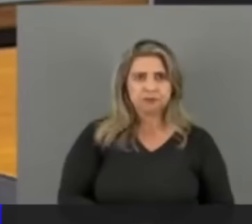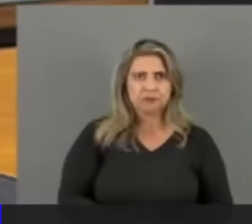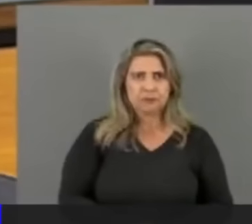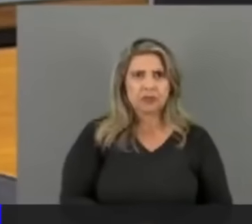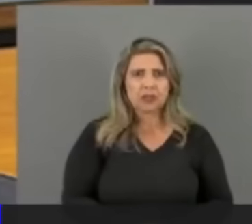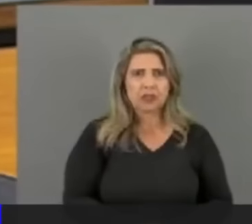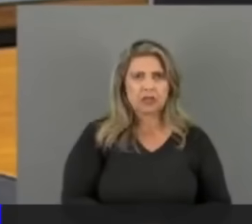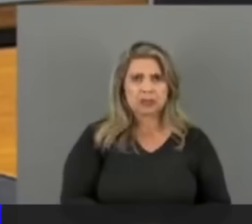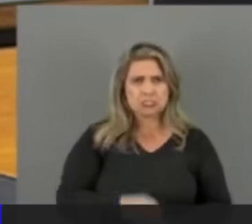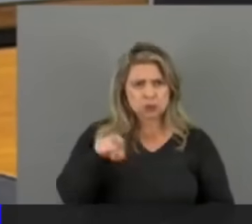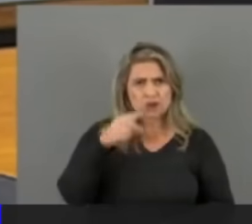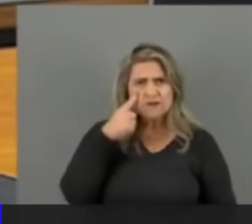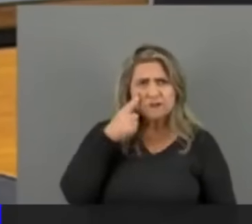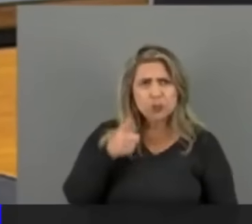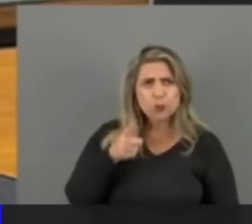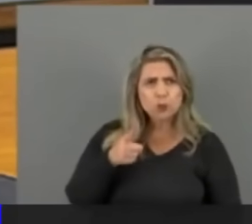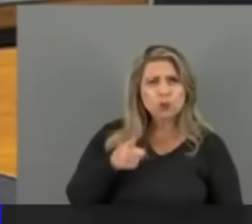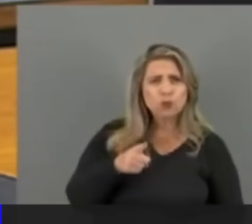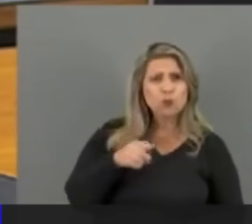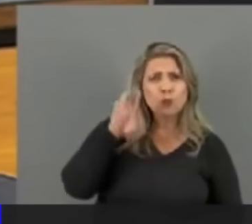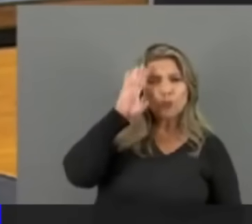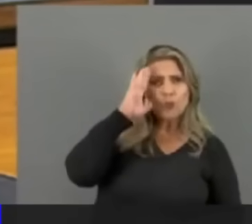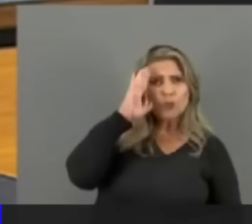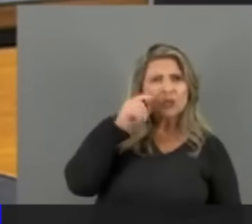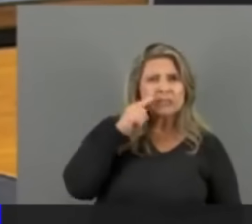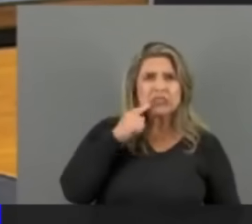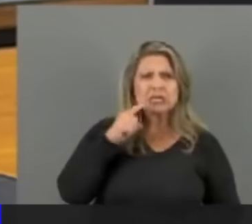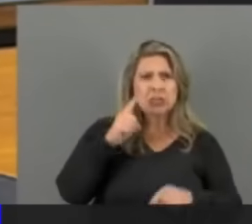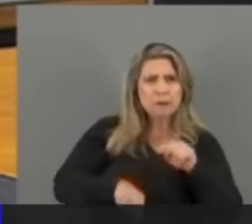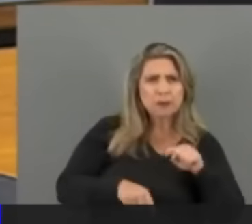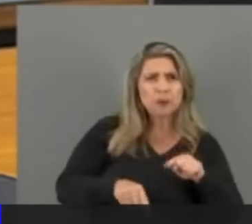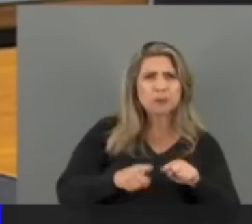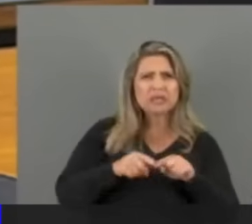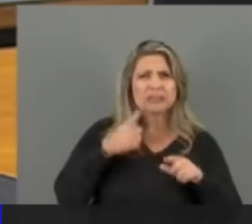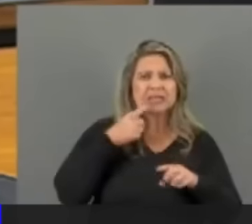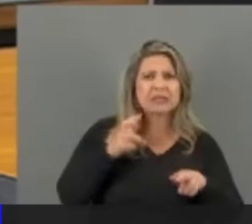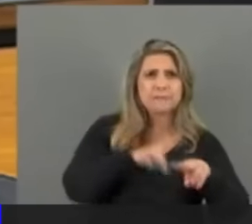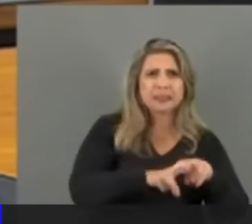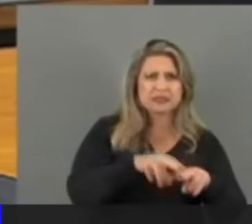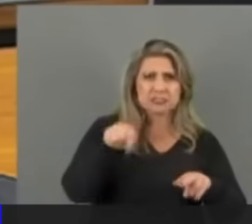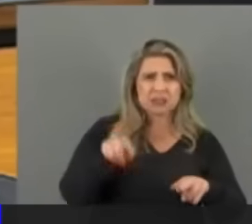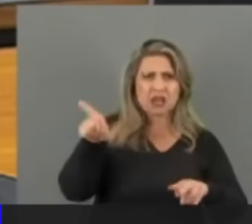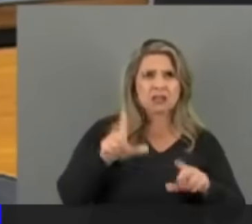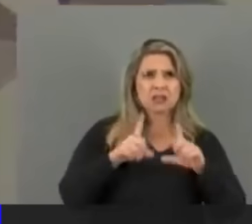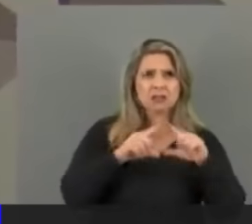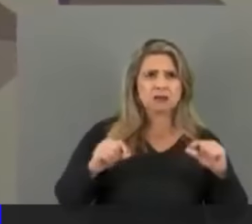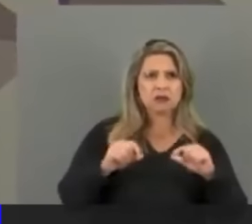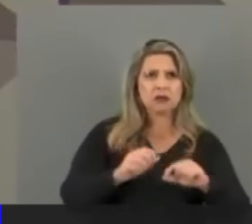presenciou, na sua atuação, oficiais do Exército impedindo em algum momento prisões aqui no Palácio do